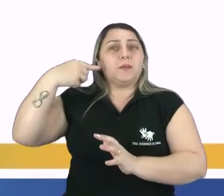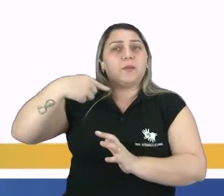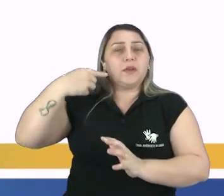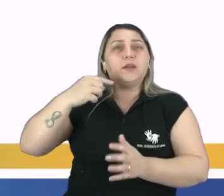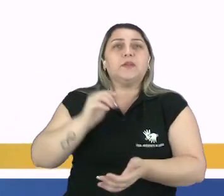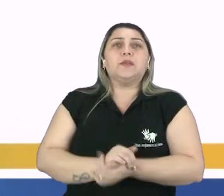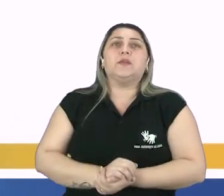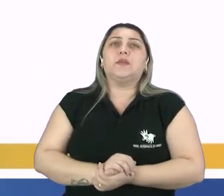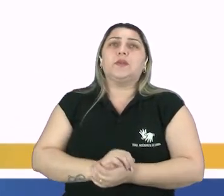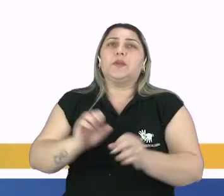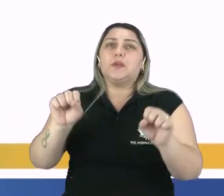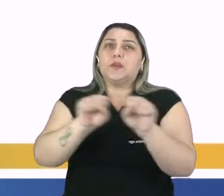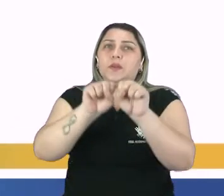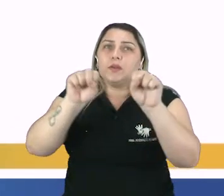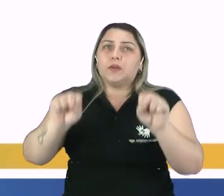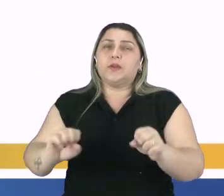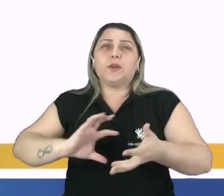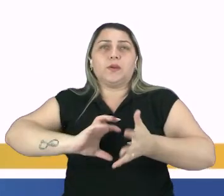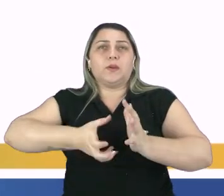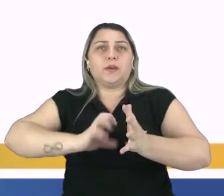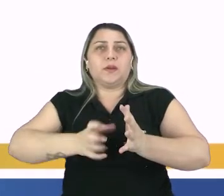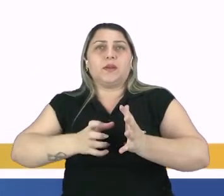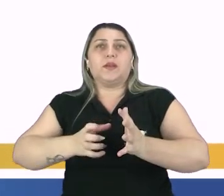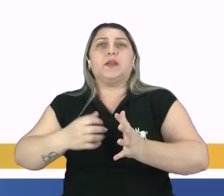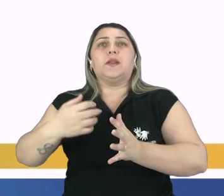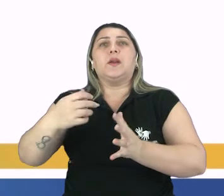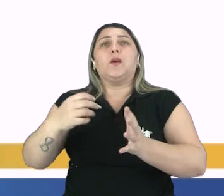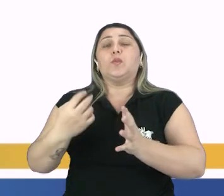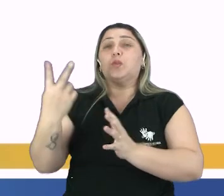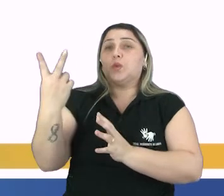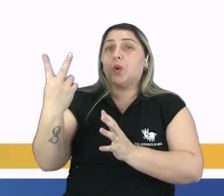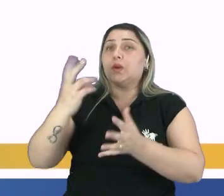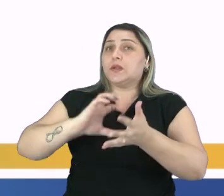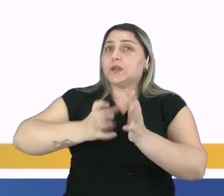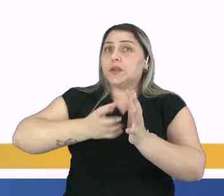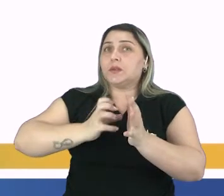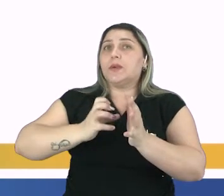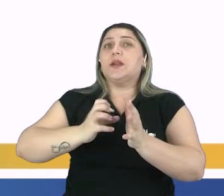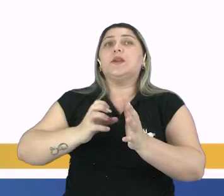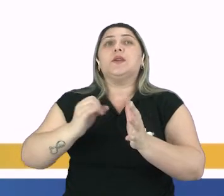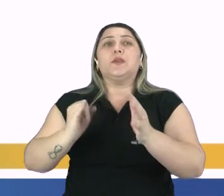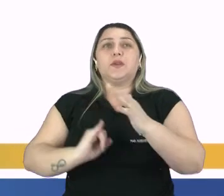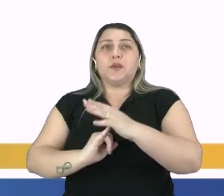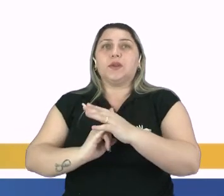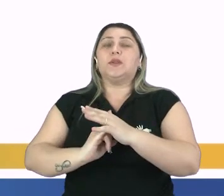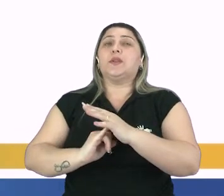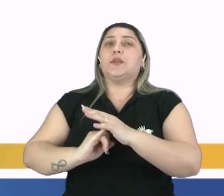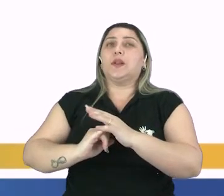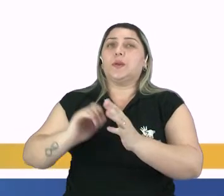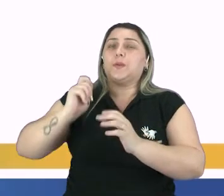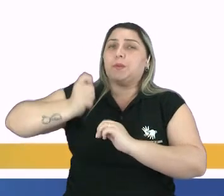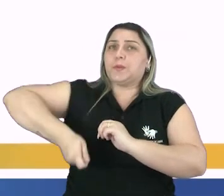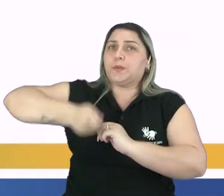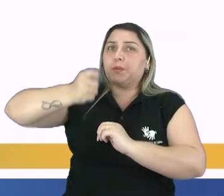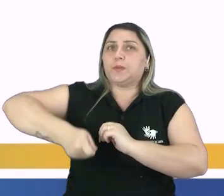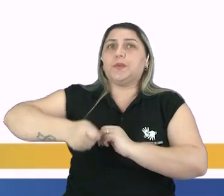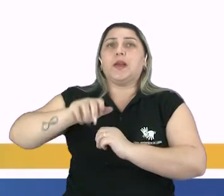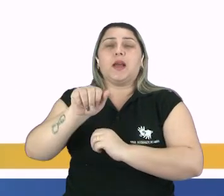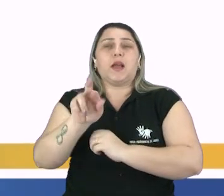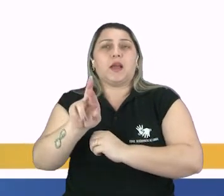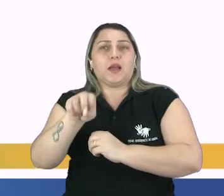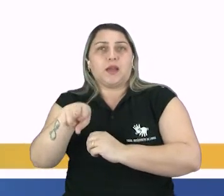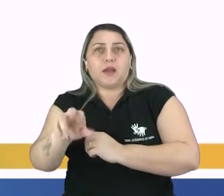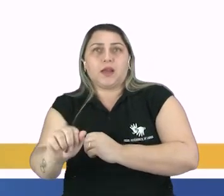enfim. O sistema partidário vigente era o bipartidarismo, que foi instituído durante a ditadura militar pelo Ato Institucional